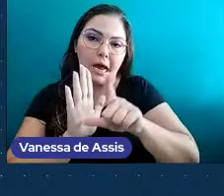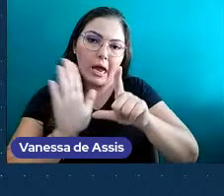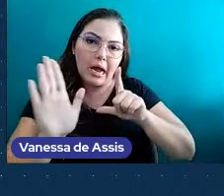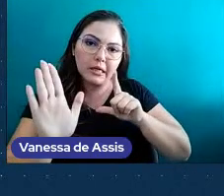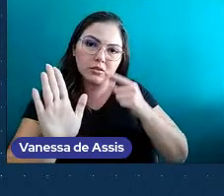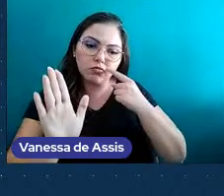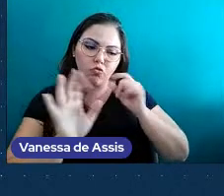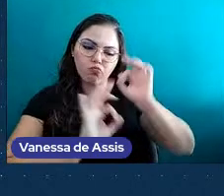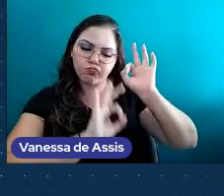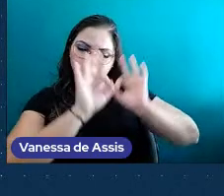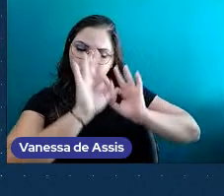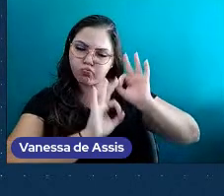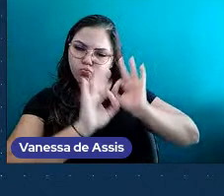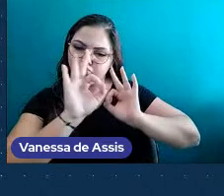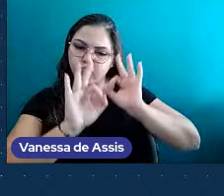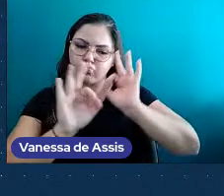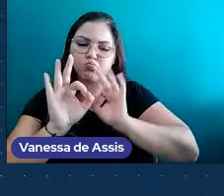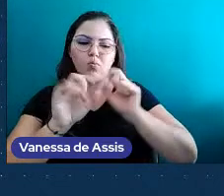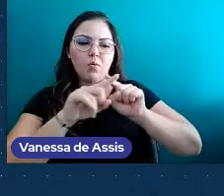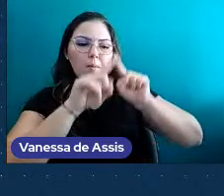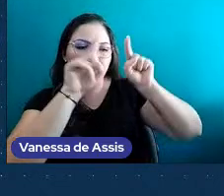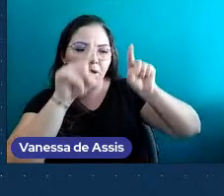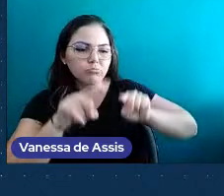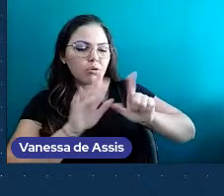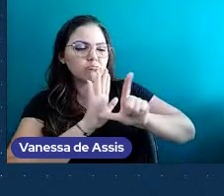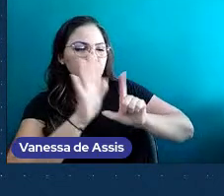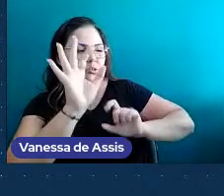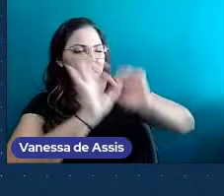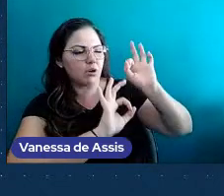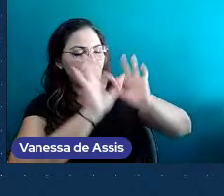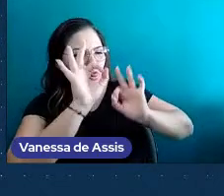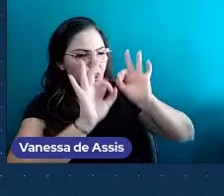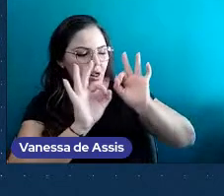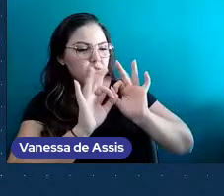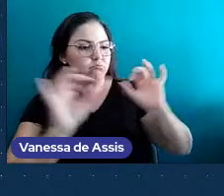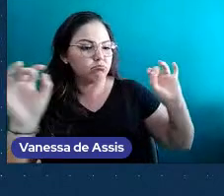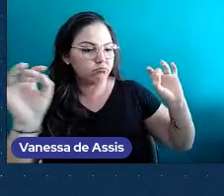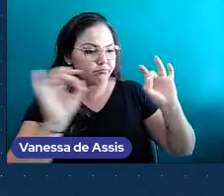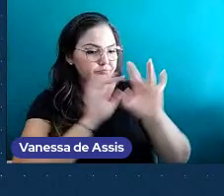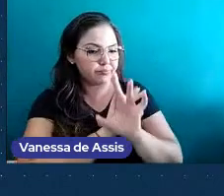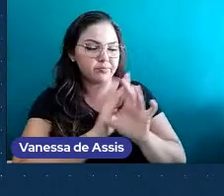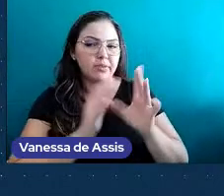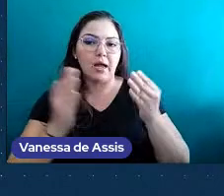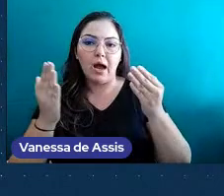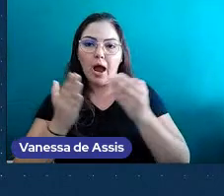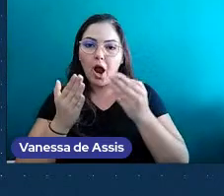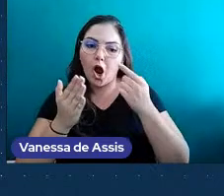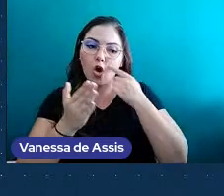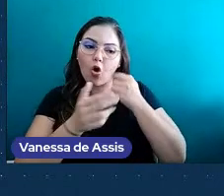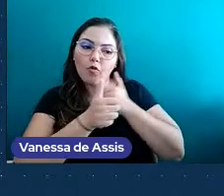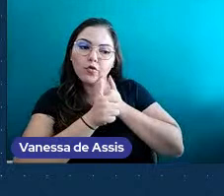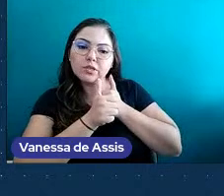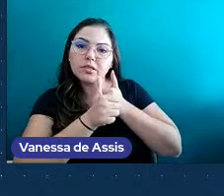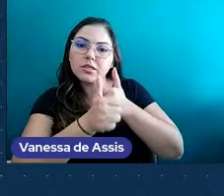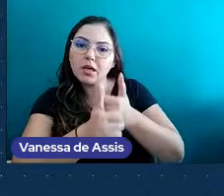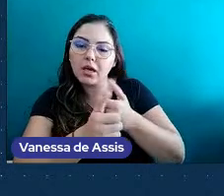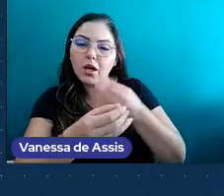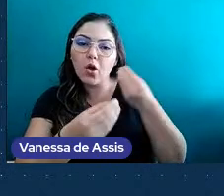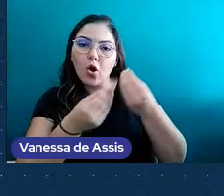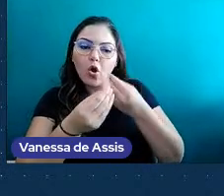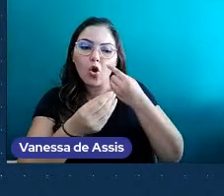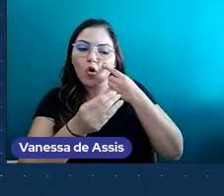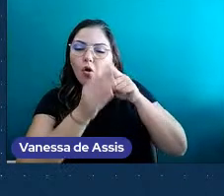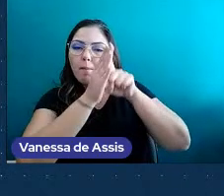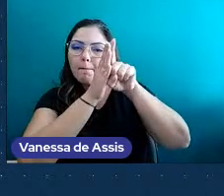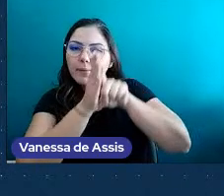dessa atividade, eu não me perca ali com distrações que possam vir desviar o meu olhar para